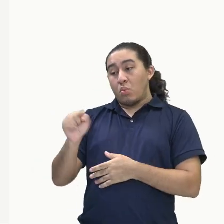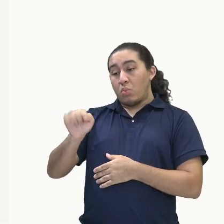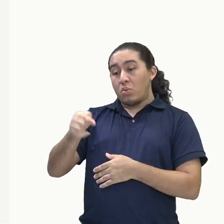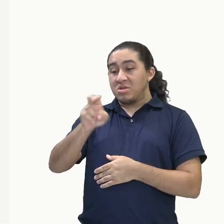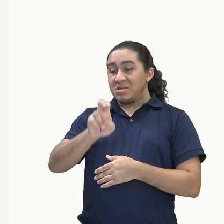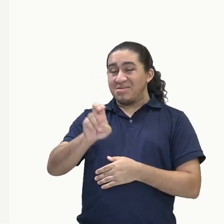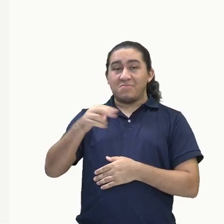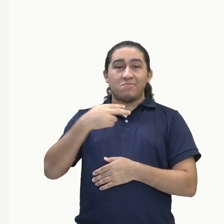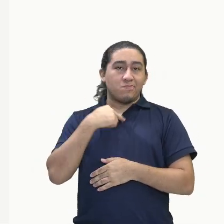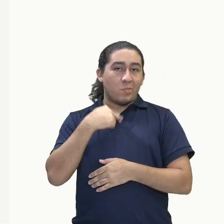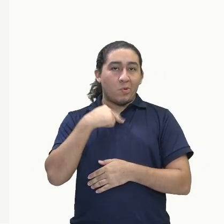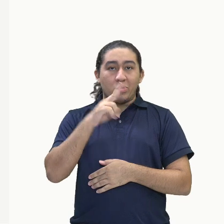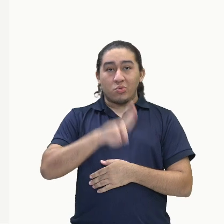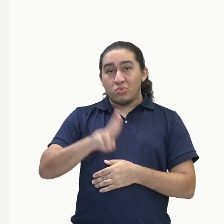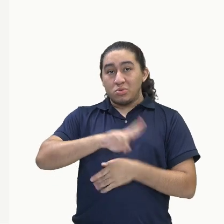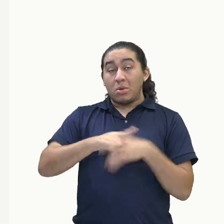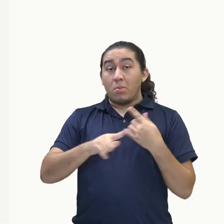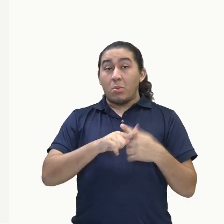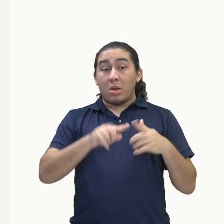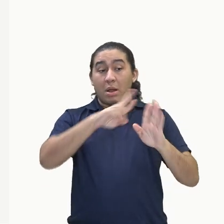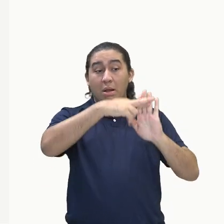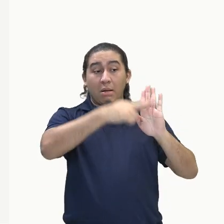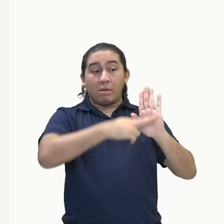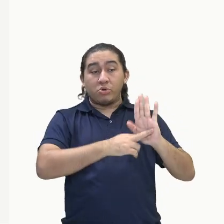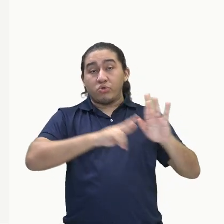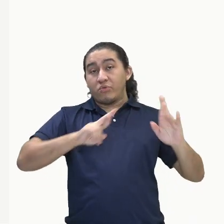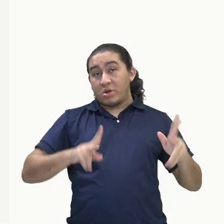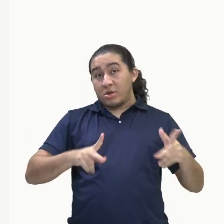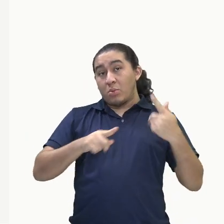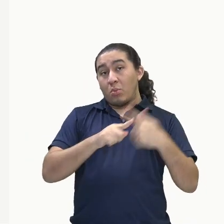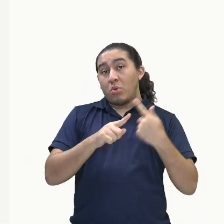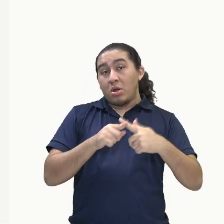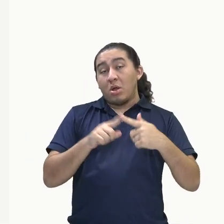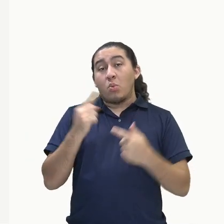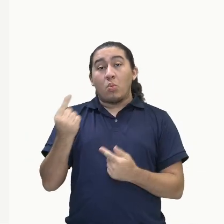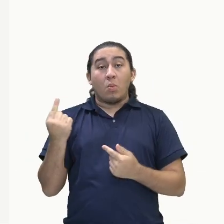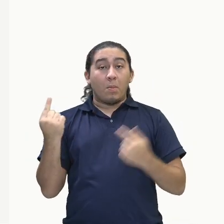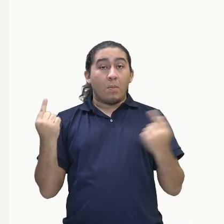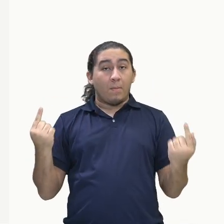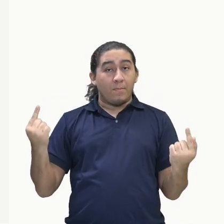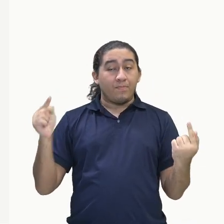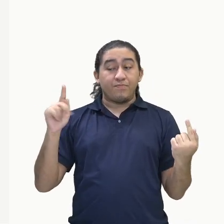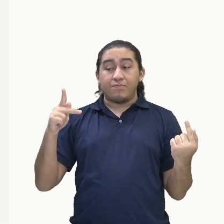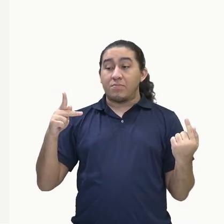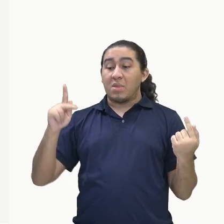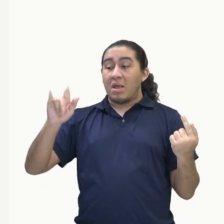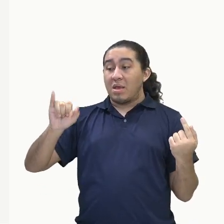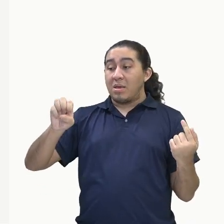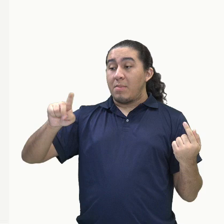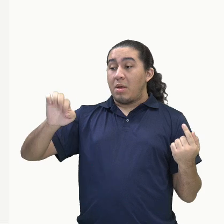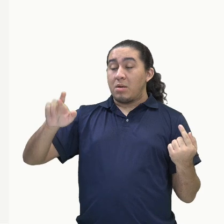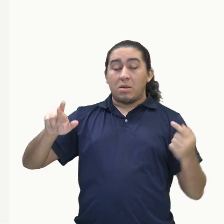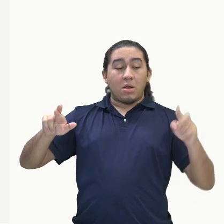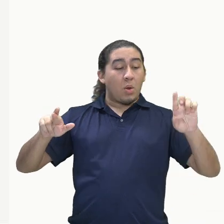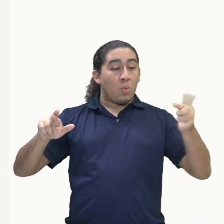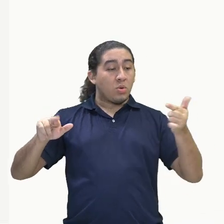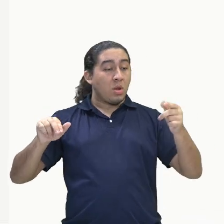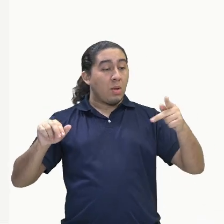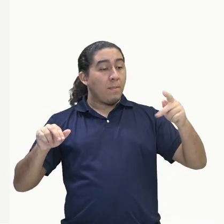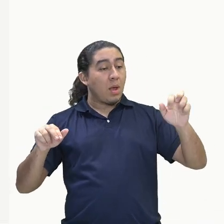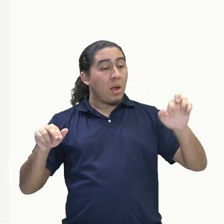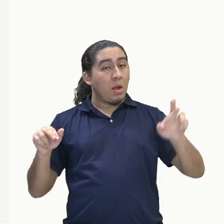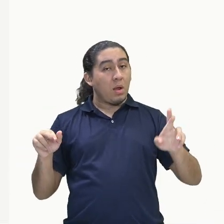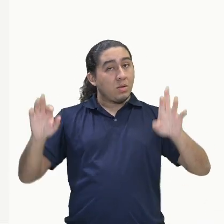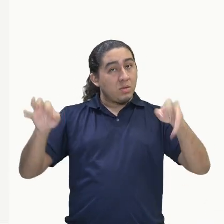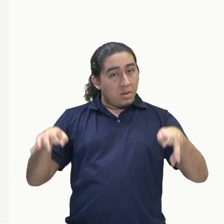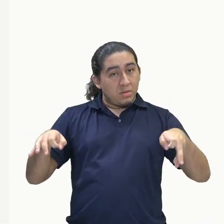serve para o critério que elas estabeleceram, porque uma deverá escolher números ímpares e a outra